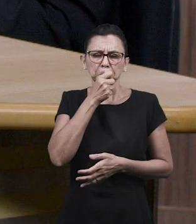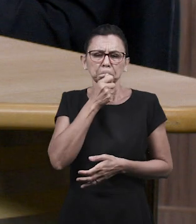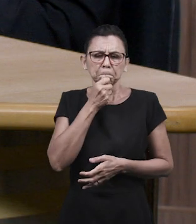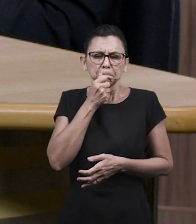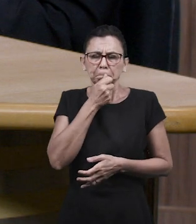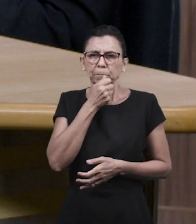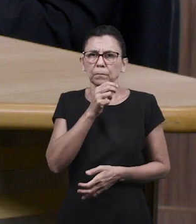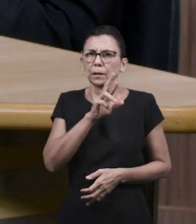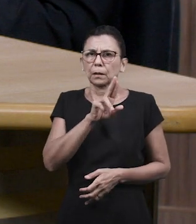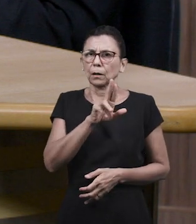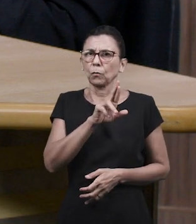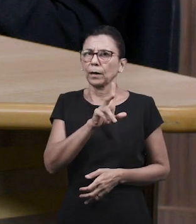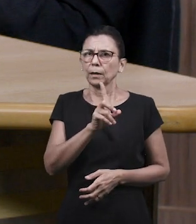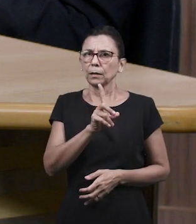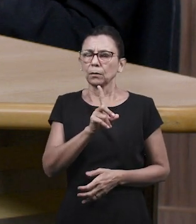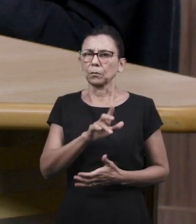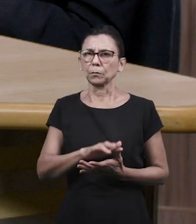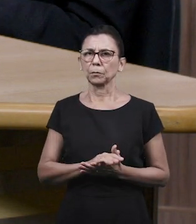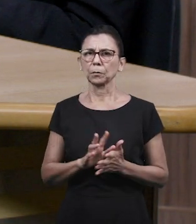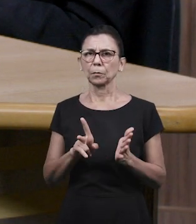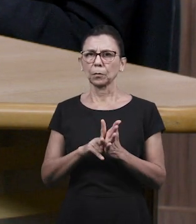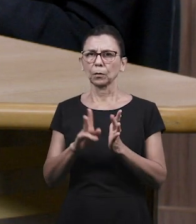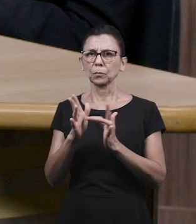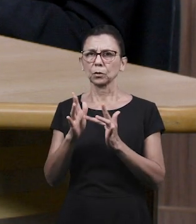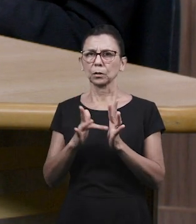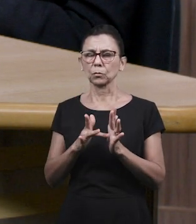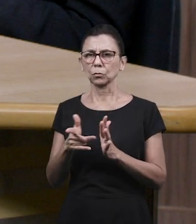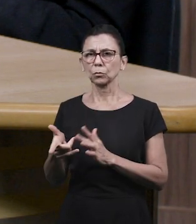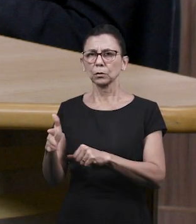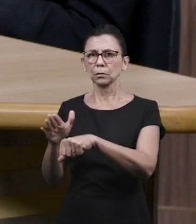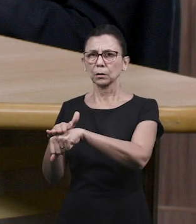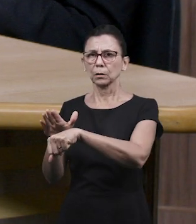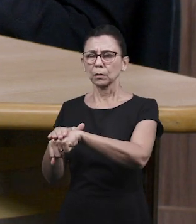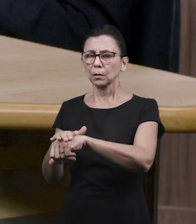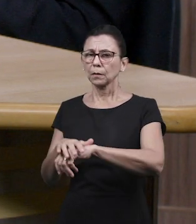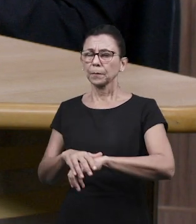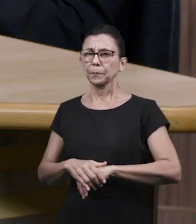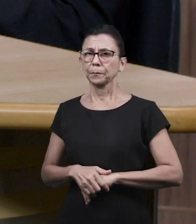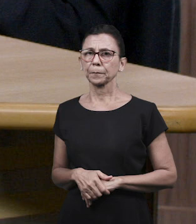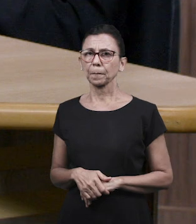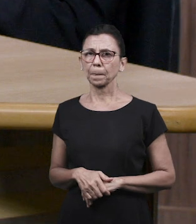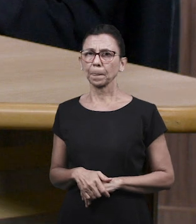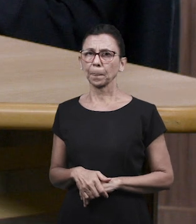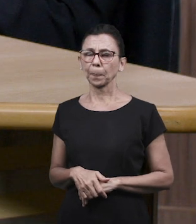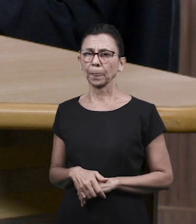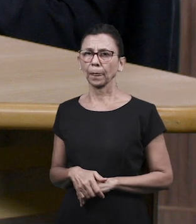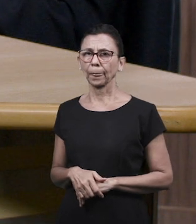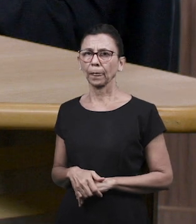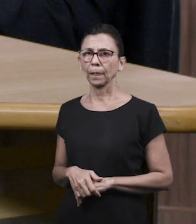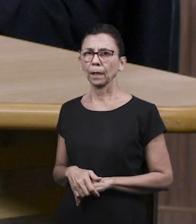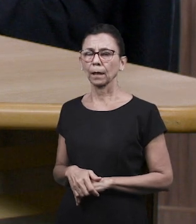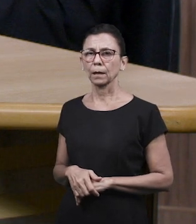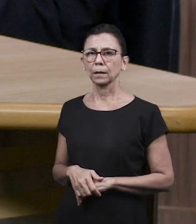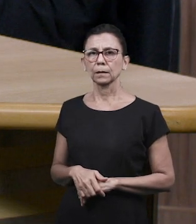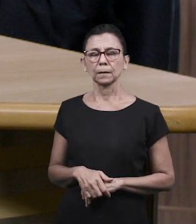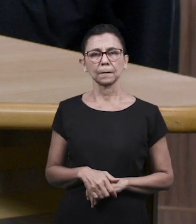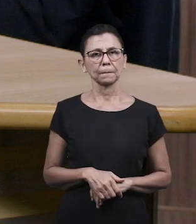sacrifício, não é um sacrifício, porque o próprio Senhor Jesus, ele diz, se soubesse o